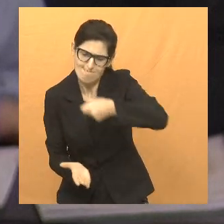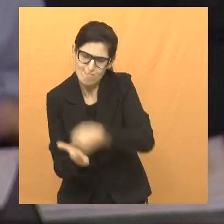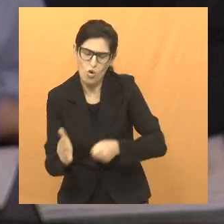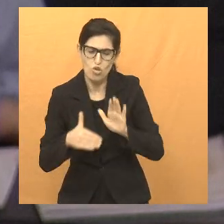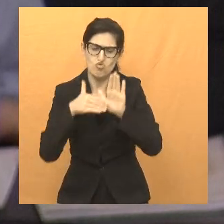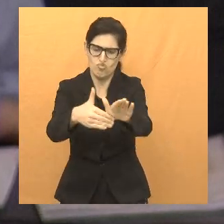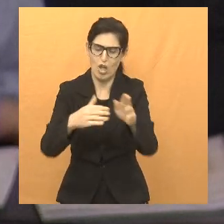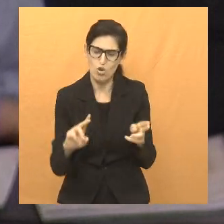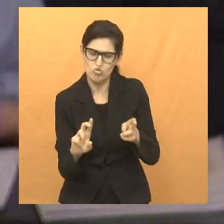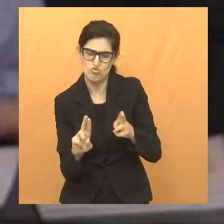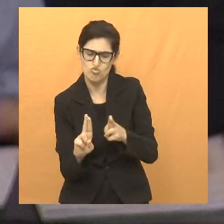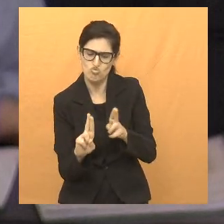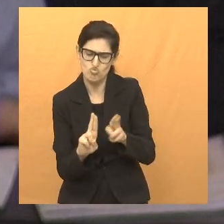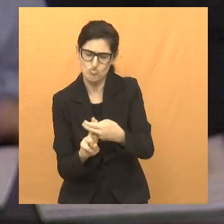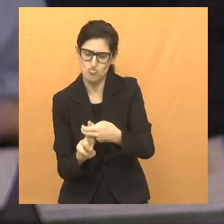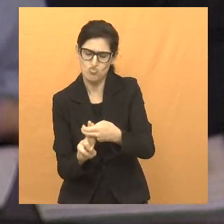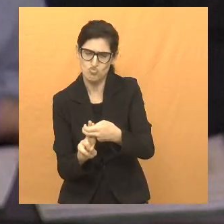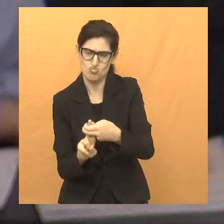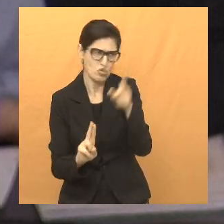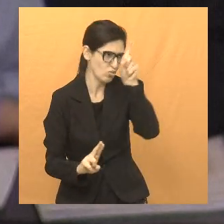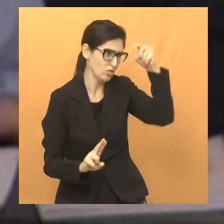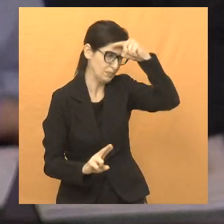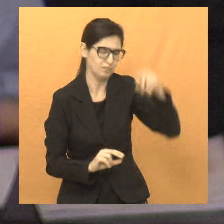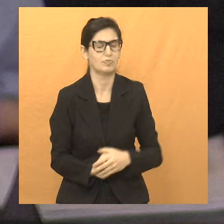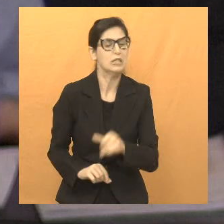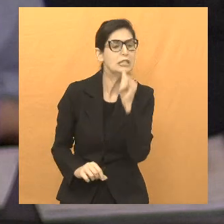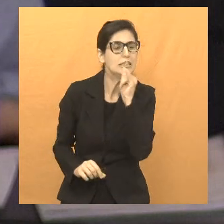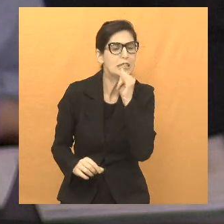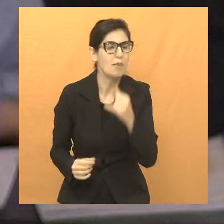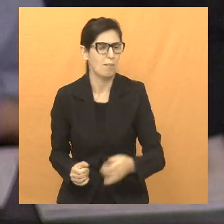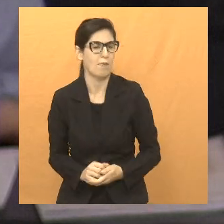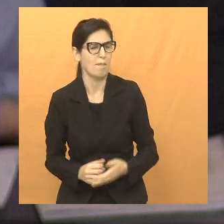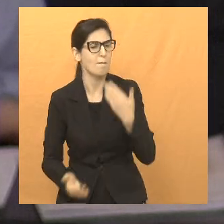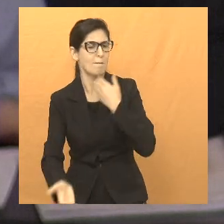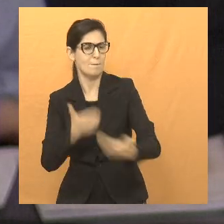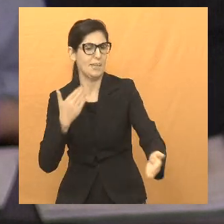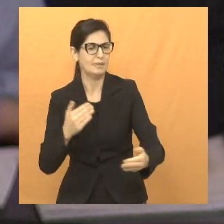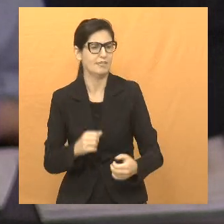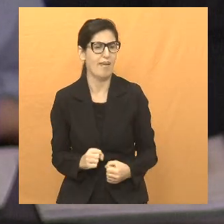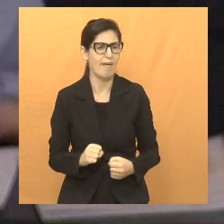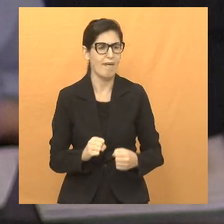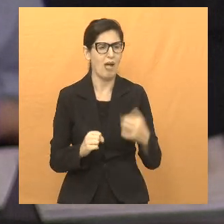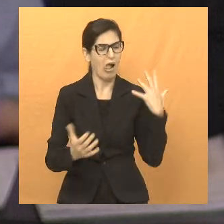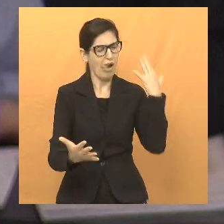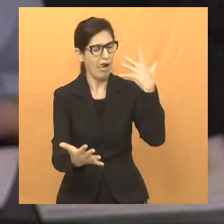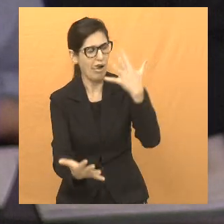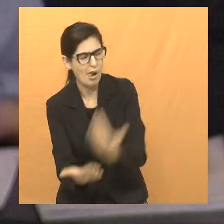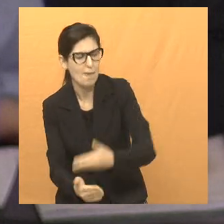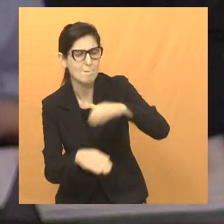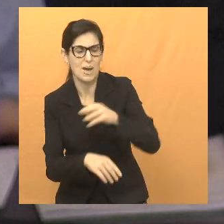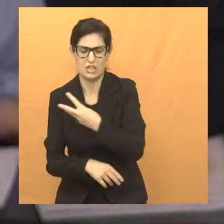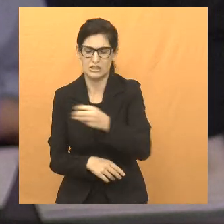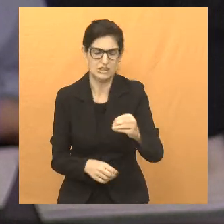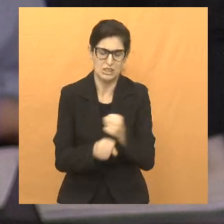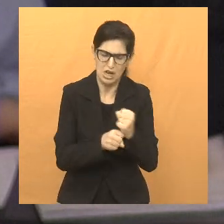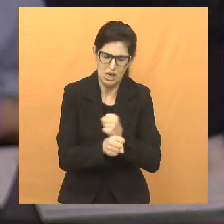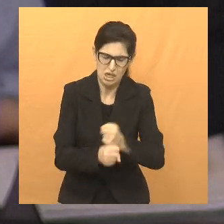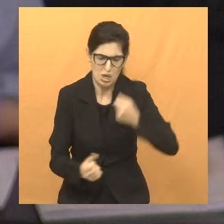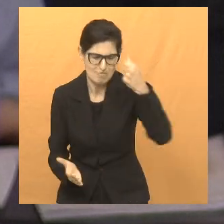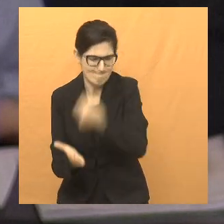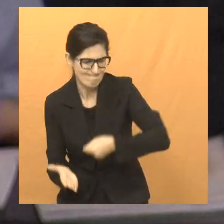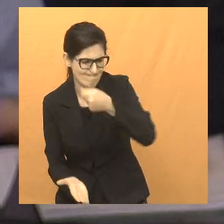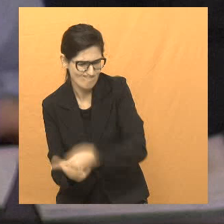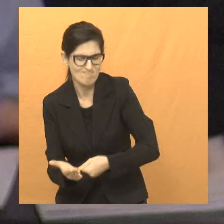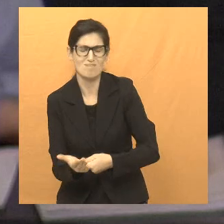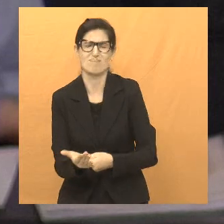você perder a conquista de mais de 30 anos, a população vai voltar ao tempo em que não tinha